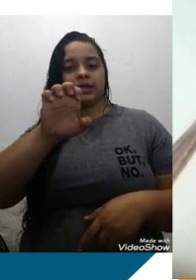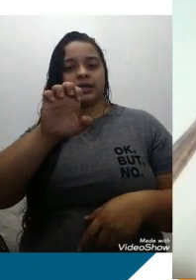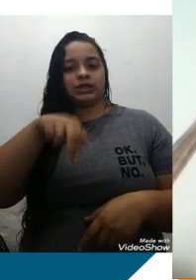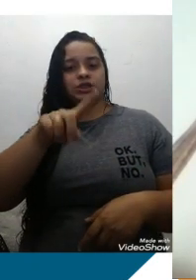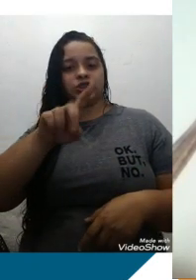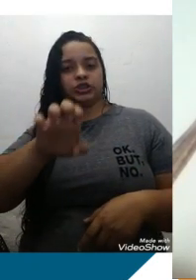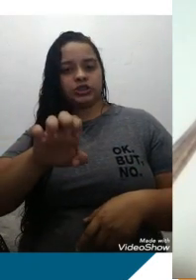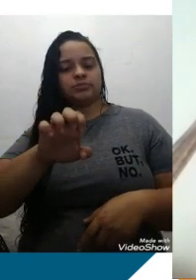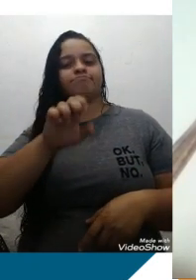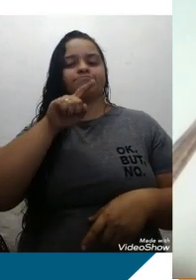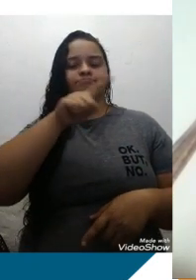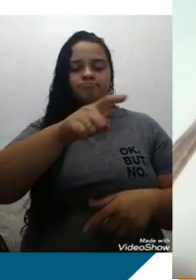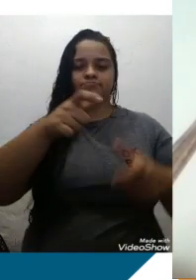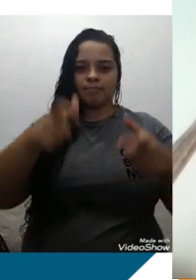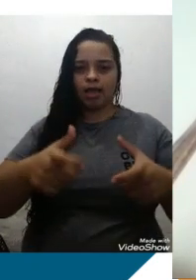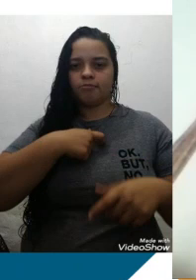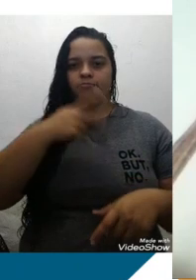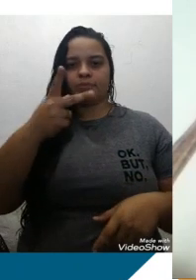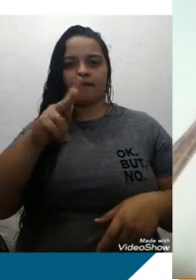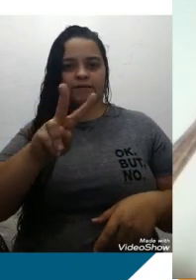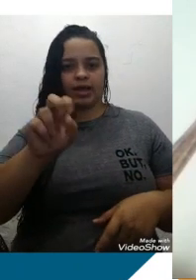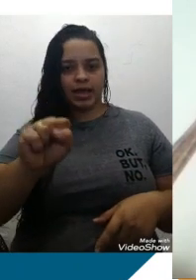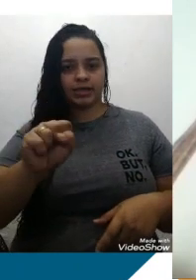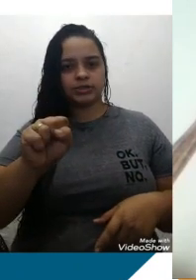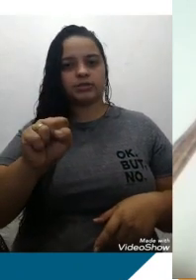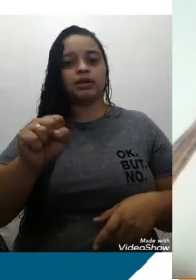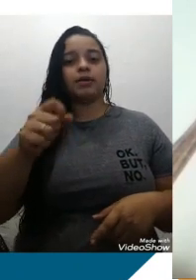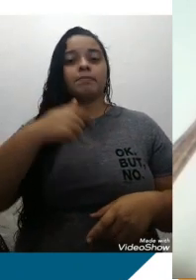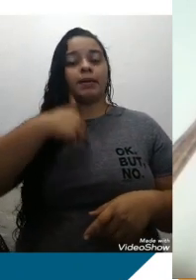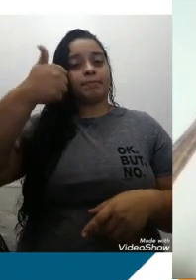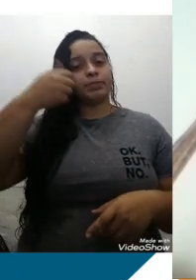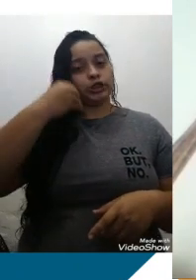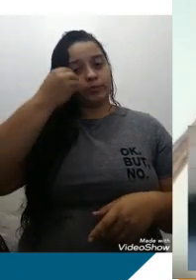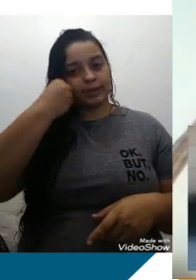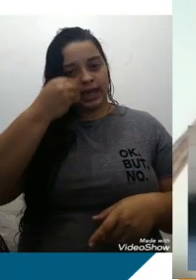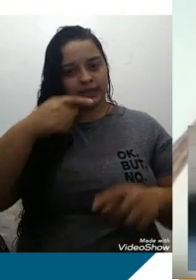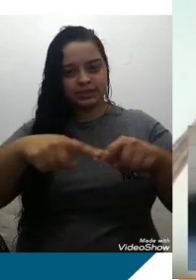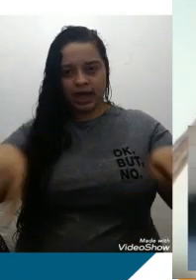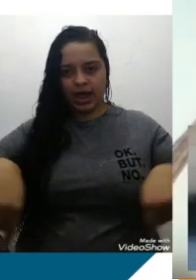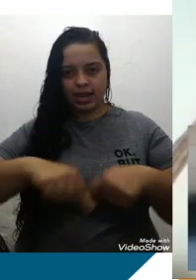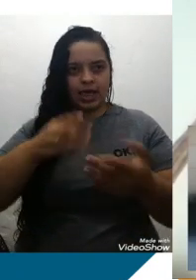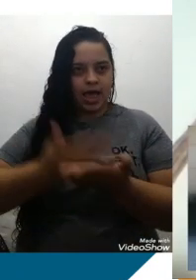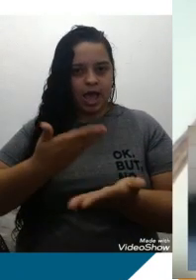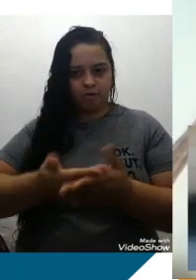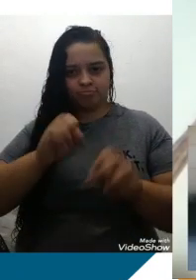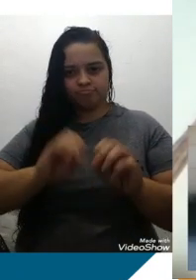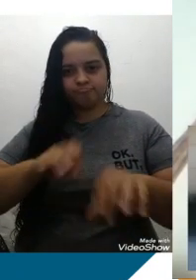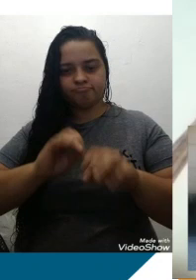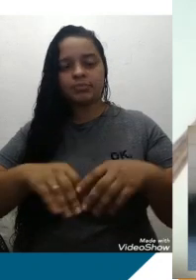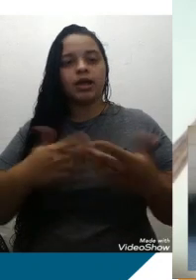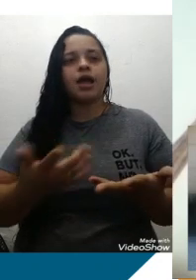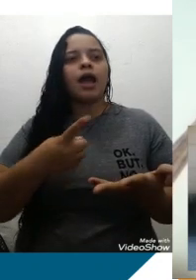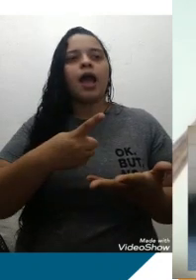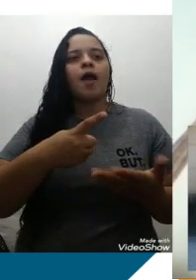bairro de São Caetano. Foi minha primeira experiência em sala de aula, e em muitos aspectos eu acho que